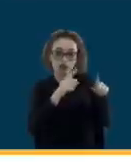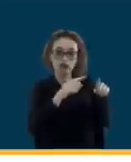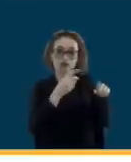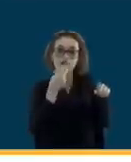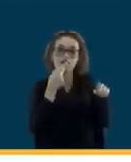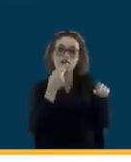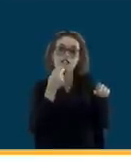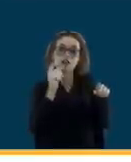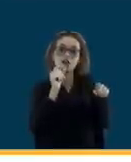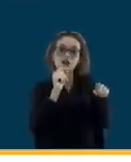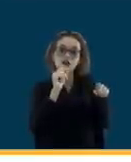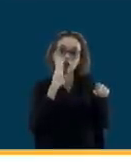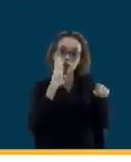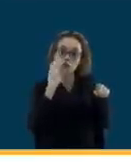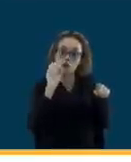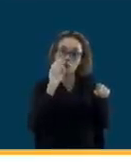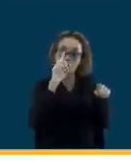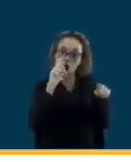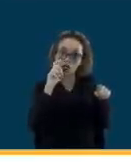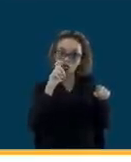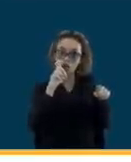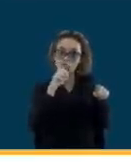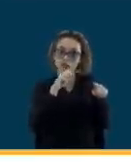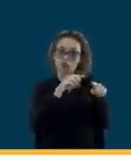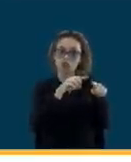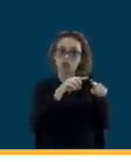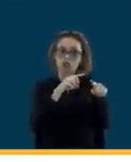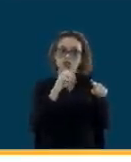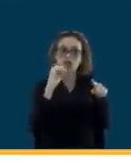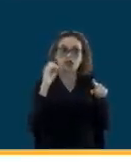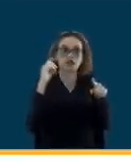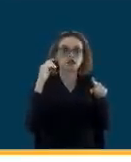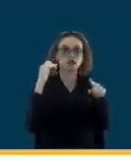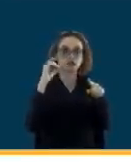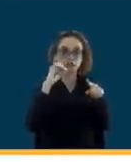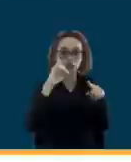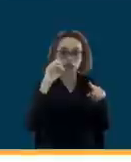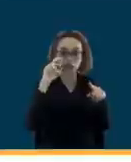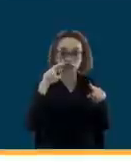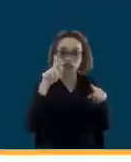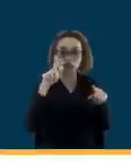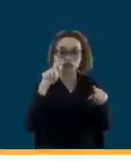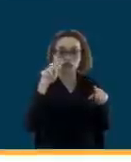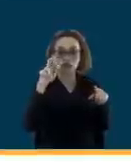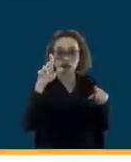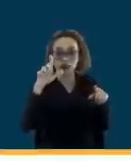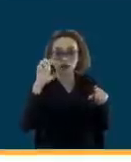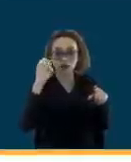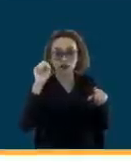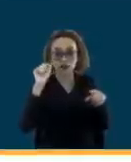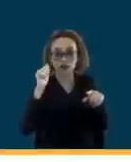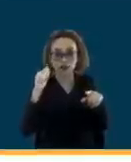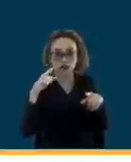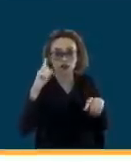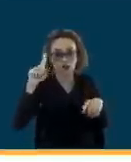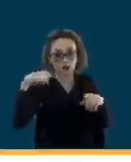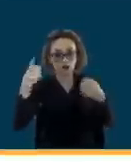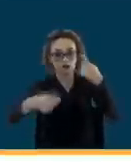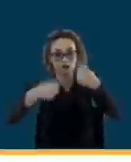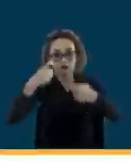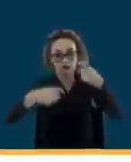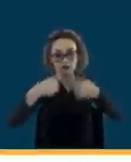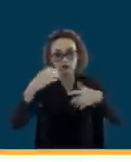sociedade inglesa no século XVII, né? Pós uma guerra civil que houve lá, chamada